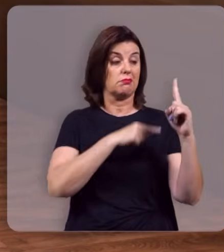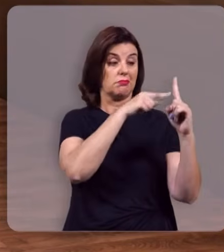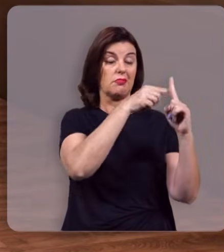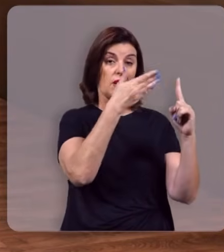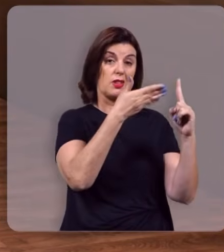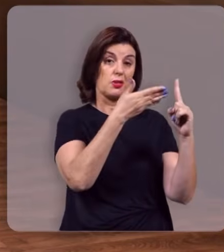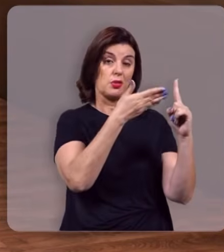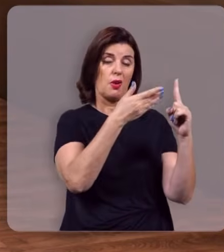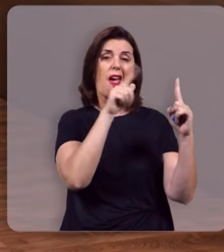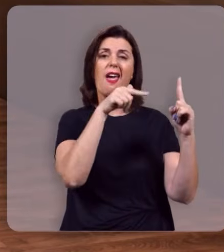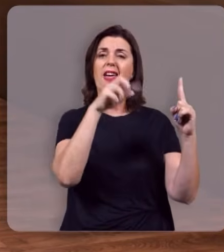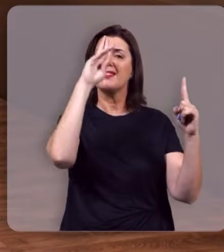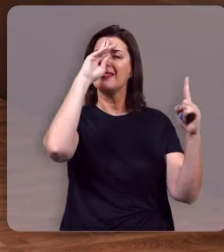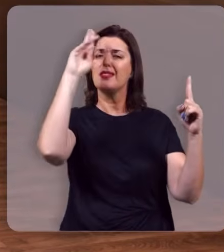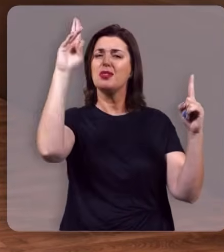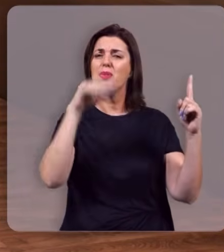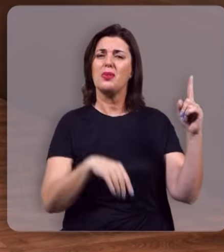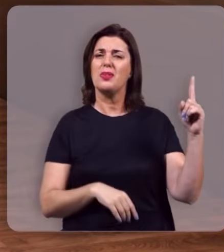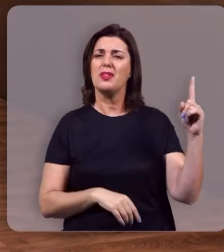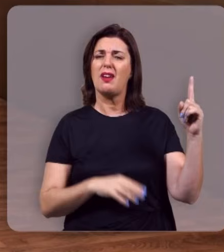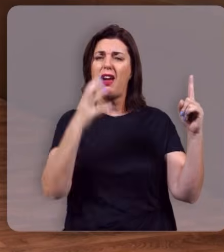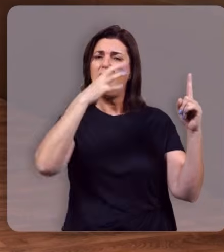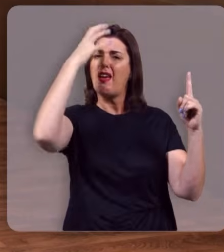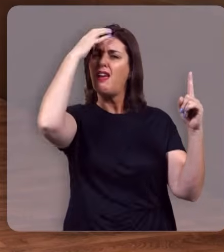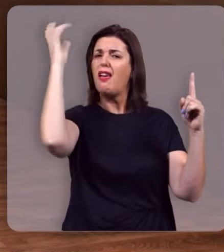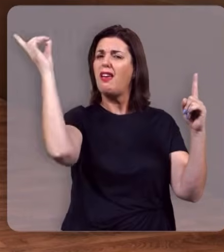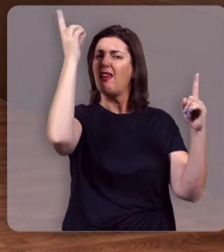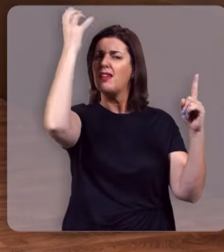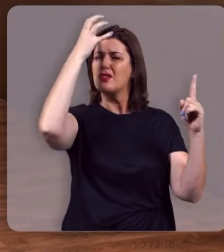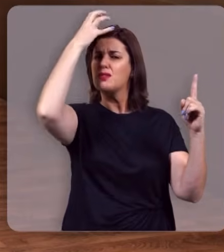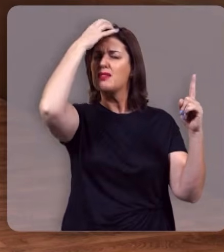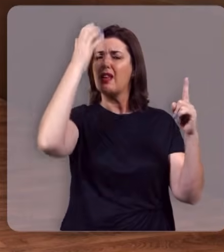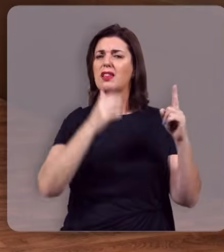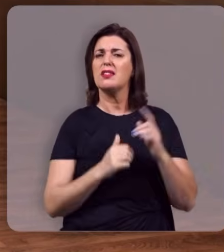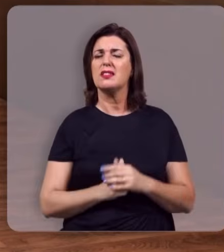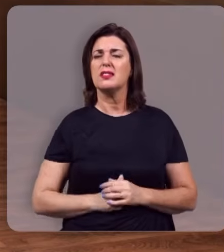cruz, era o Senhor, o Rei dos Reis.